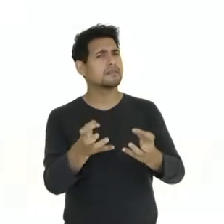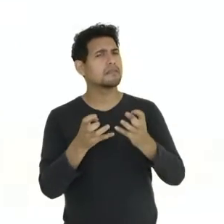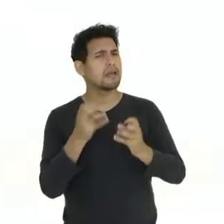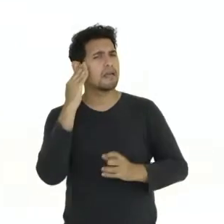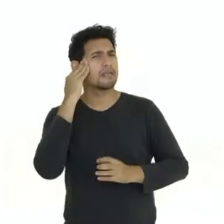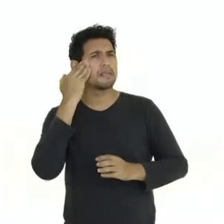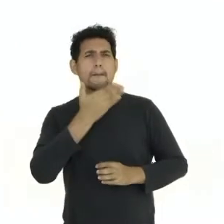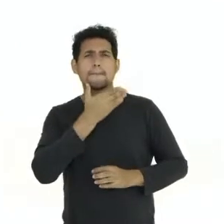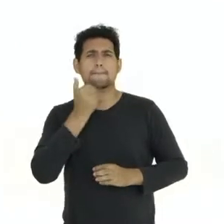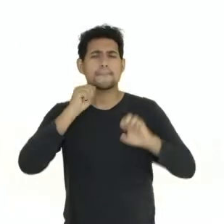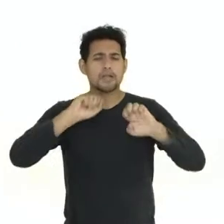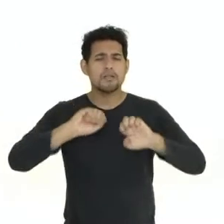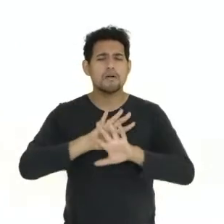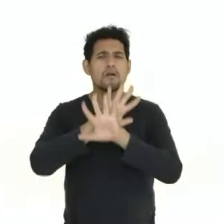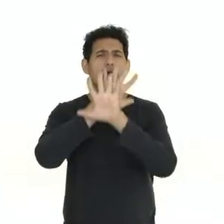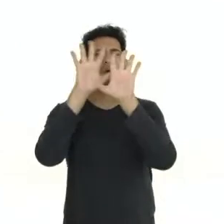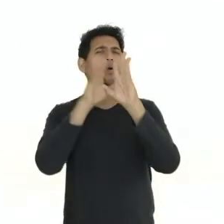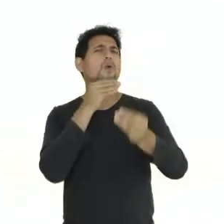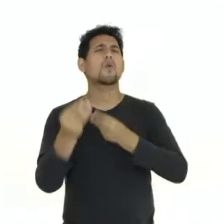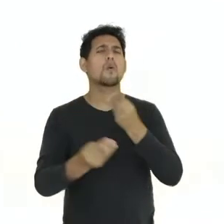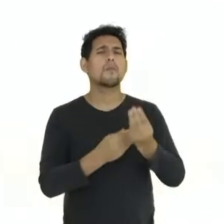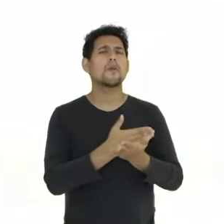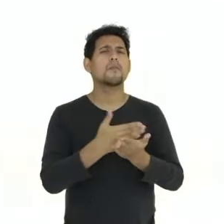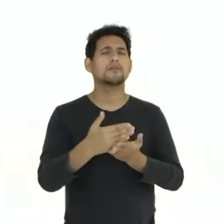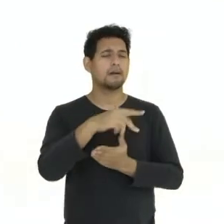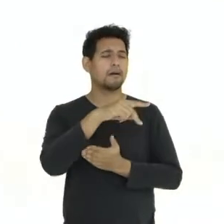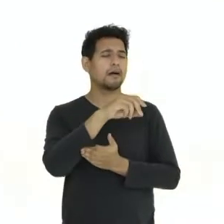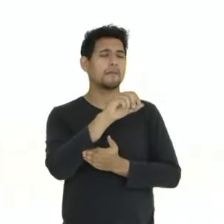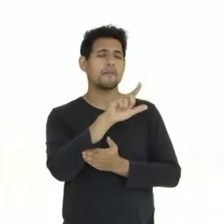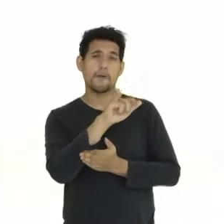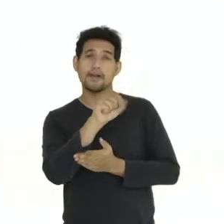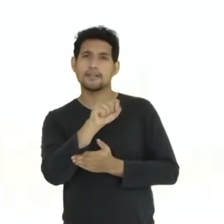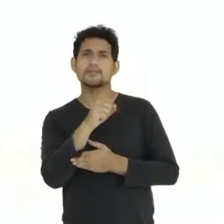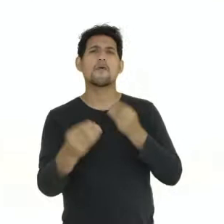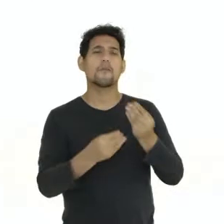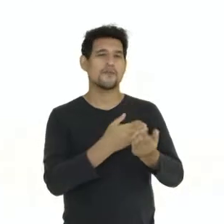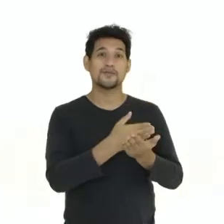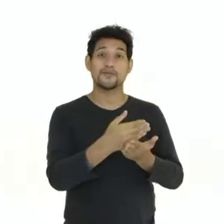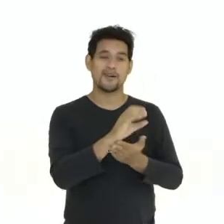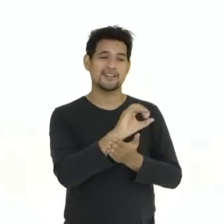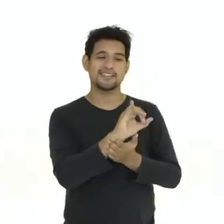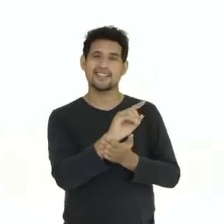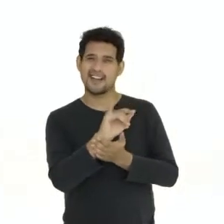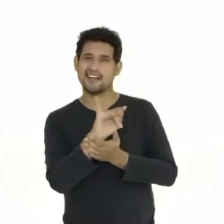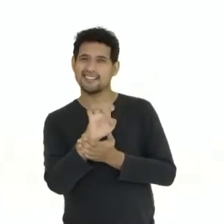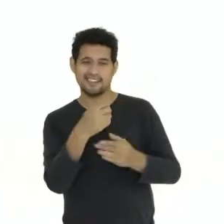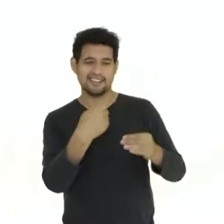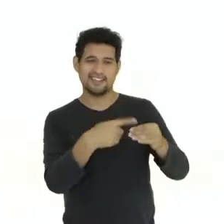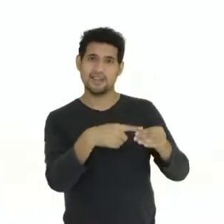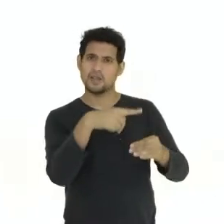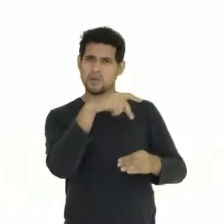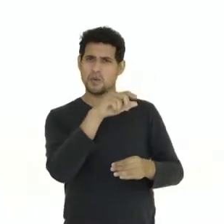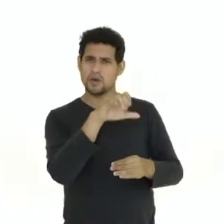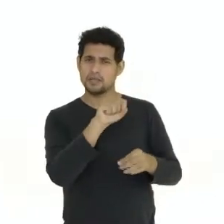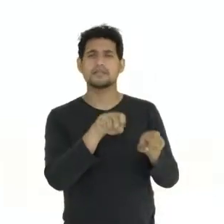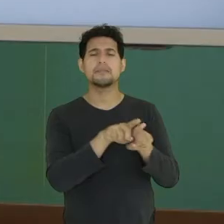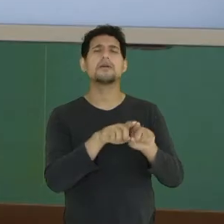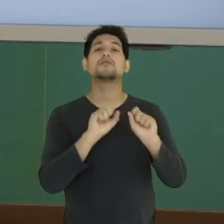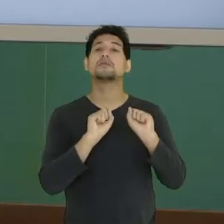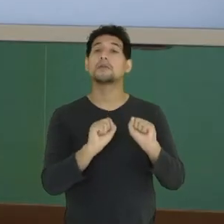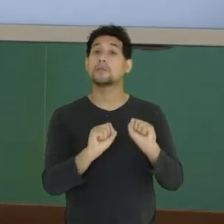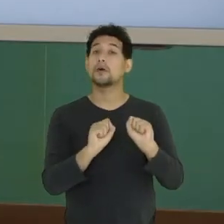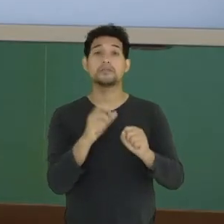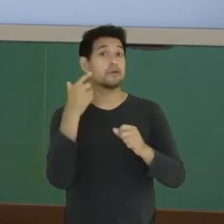melhor essa formação das polis, a formação da cidade-estado grega, eu sugiro que você aponte o